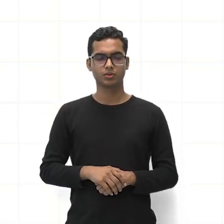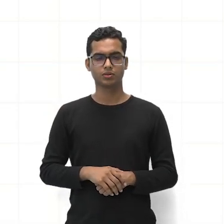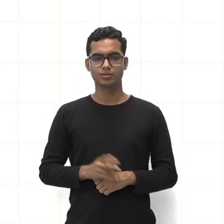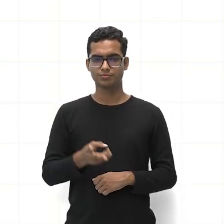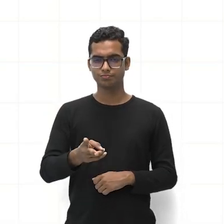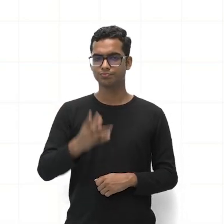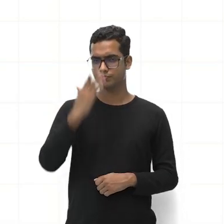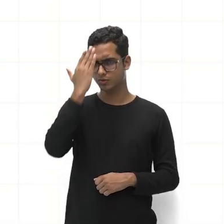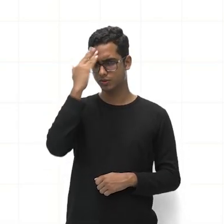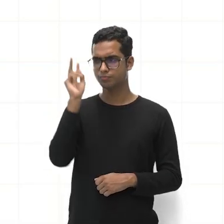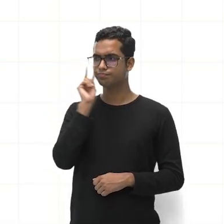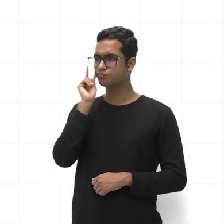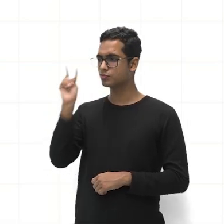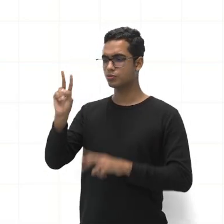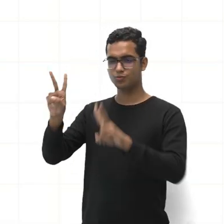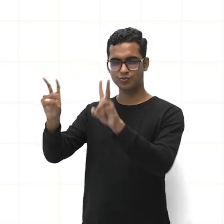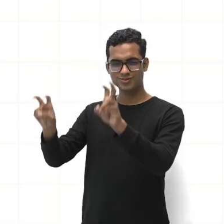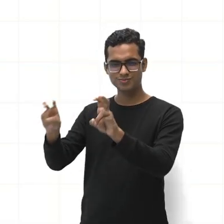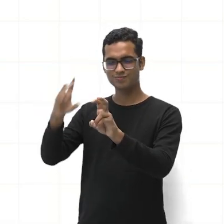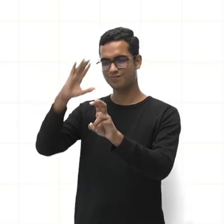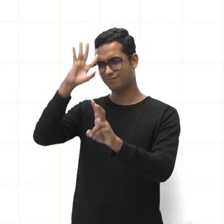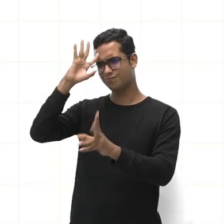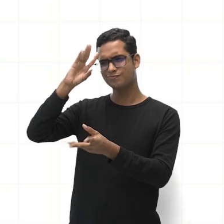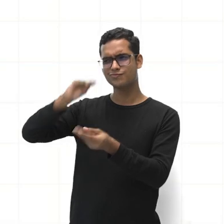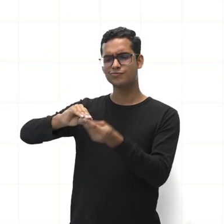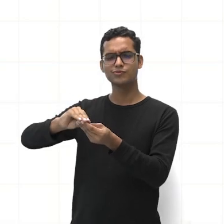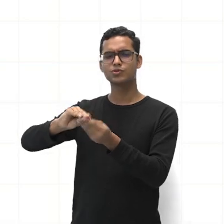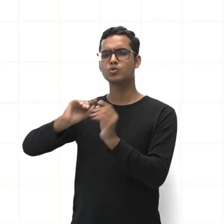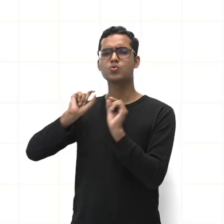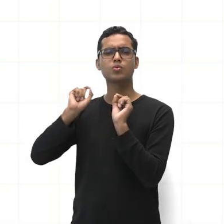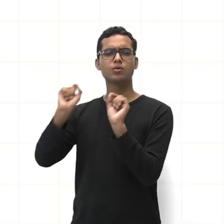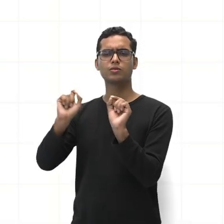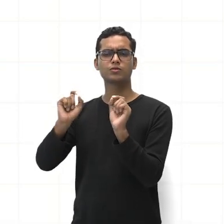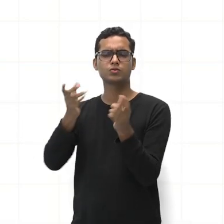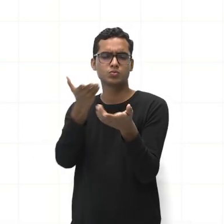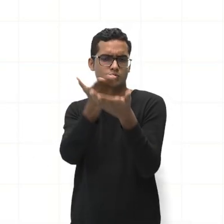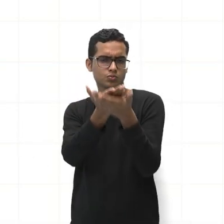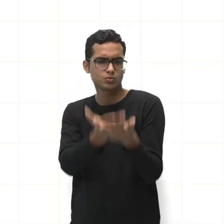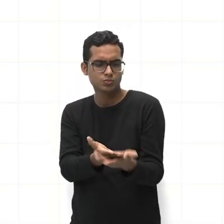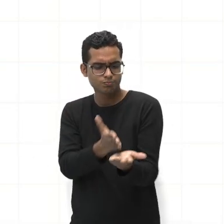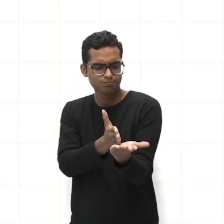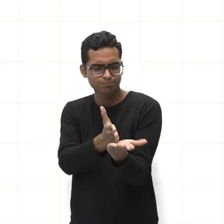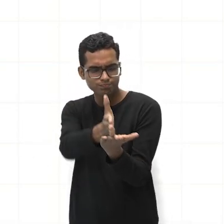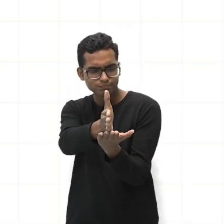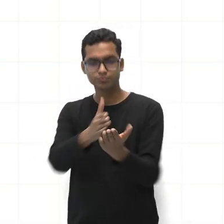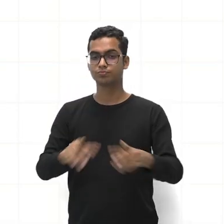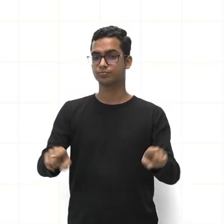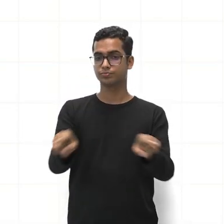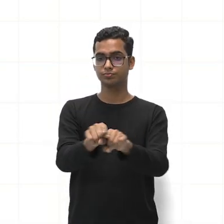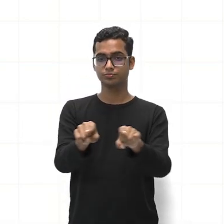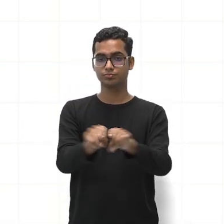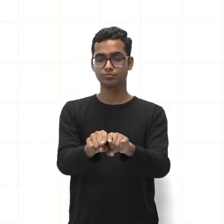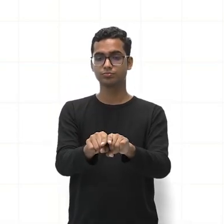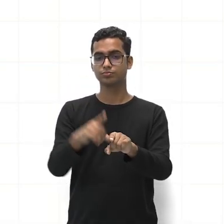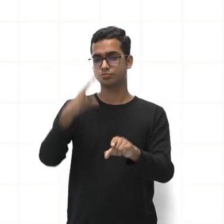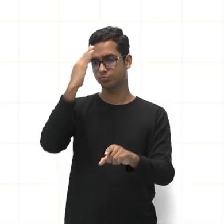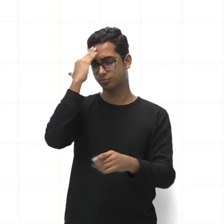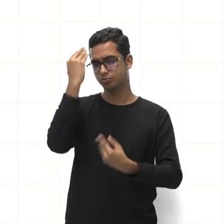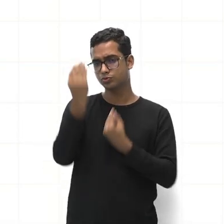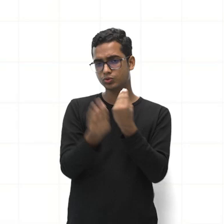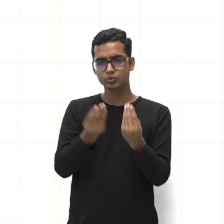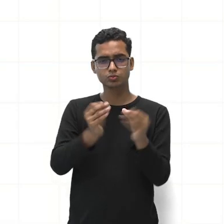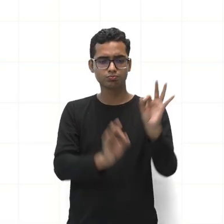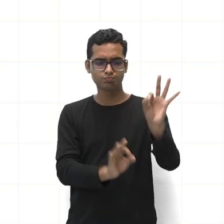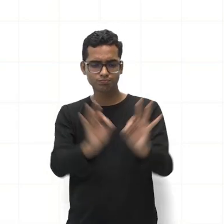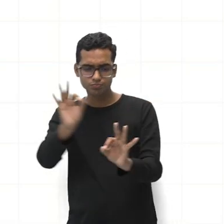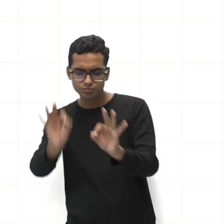gente entenda o que nós vamos fazer, como vamos trabalhar e o que é essa operação.